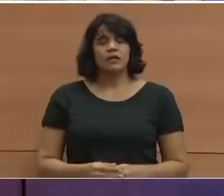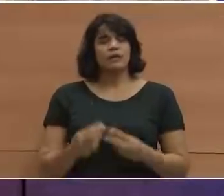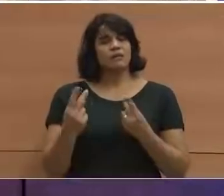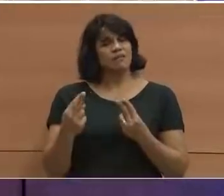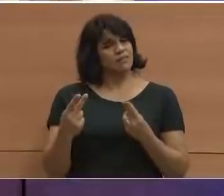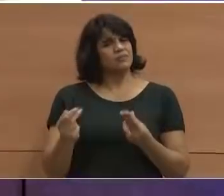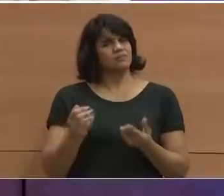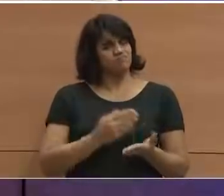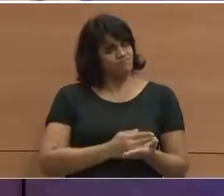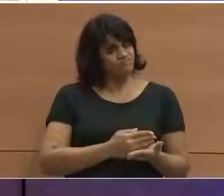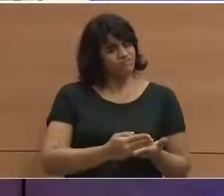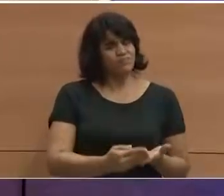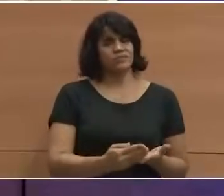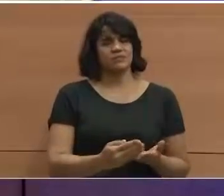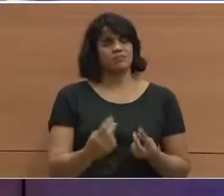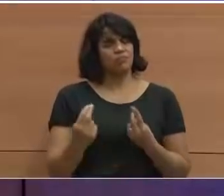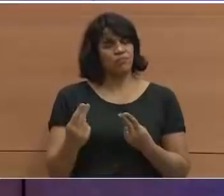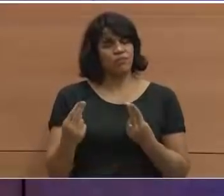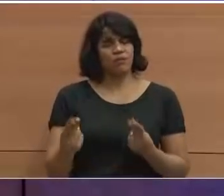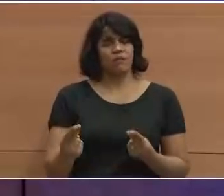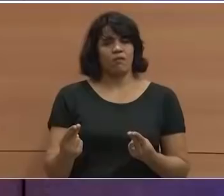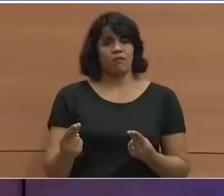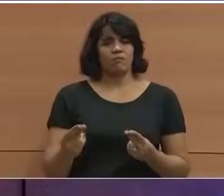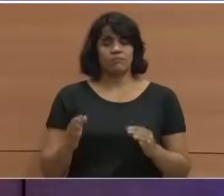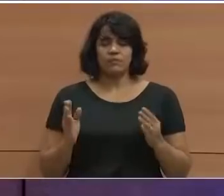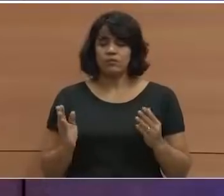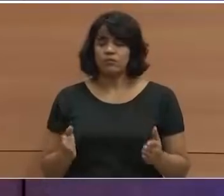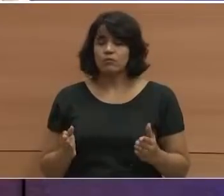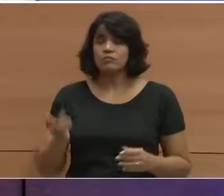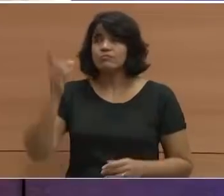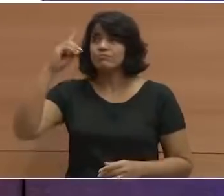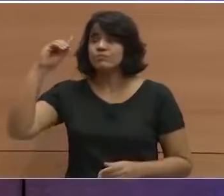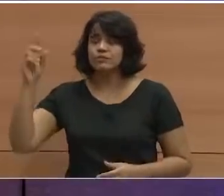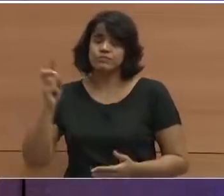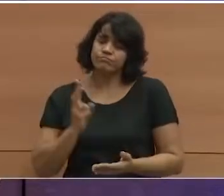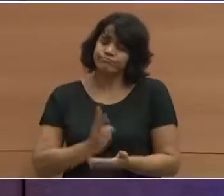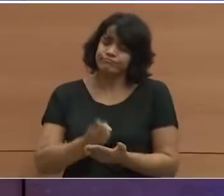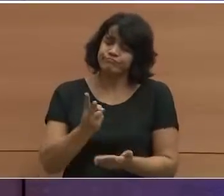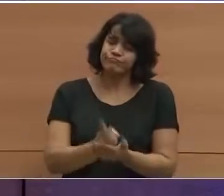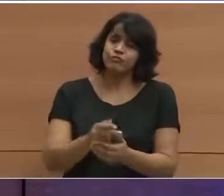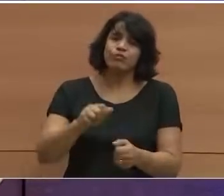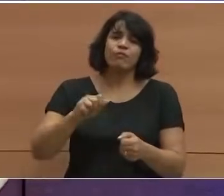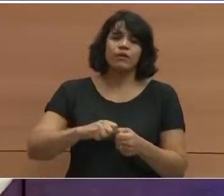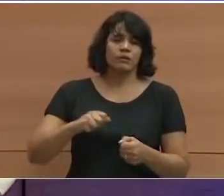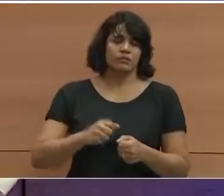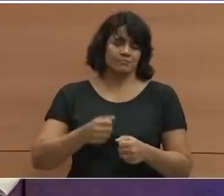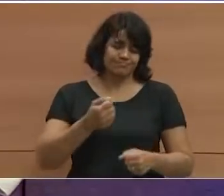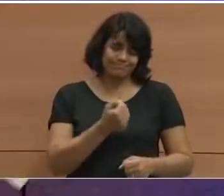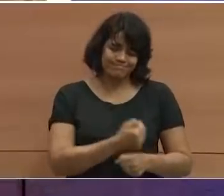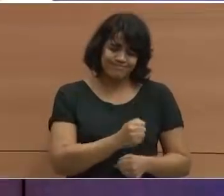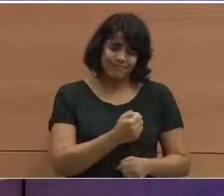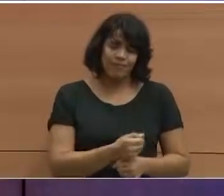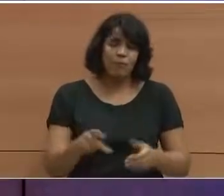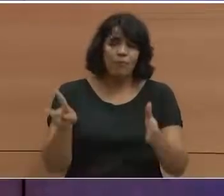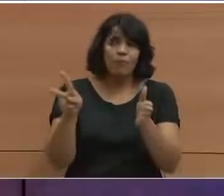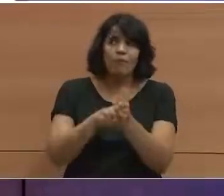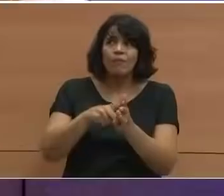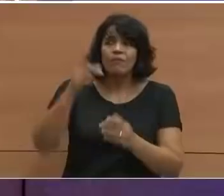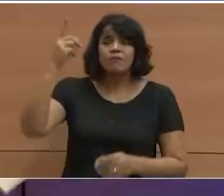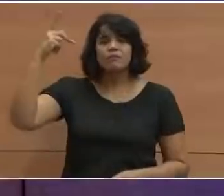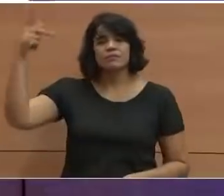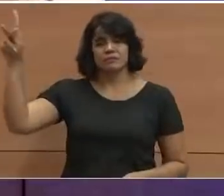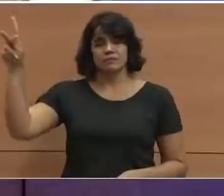Deus continua fazendo a sua própria obra, só que agora por meio de nós. E como ele